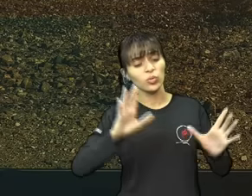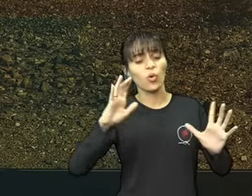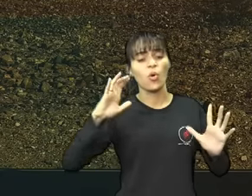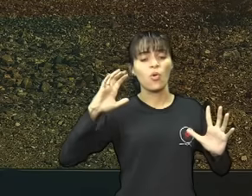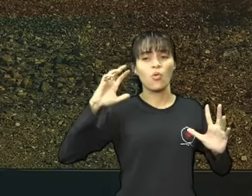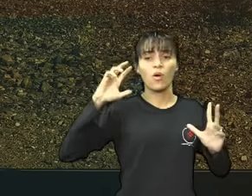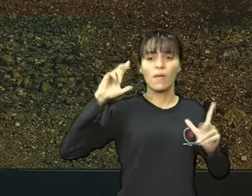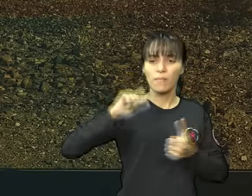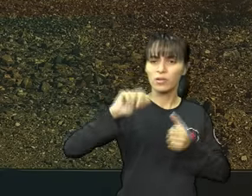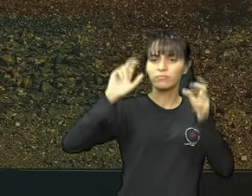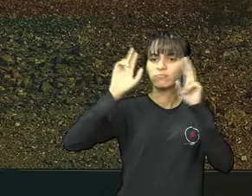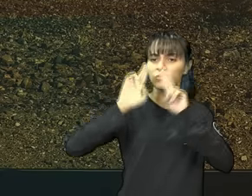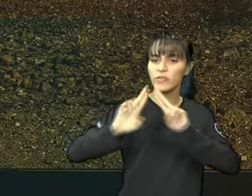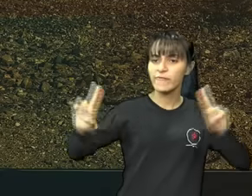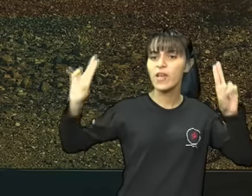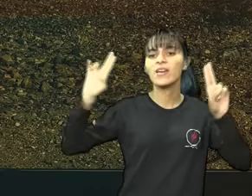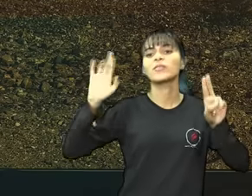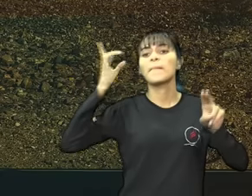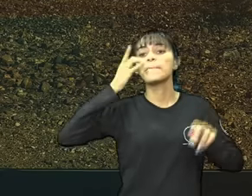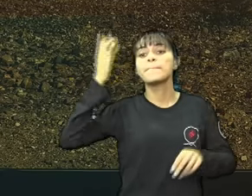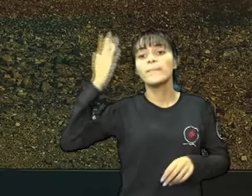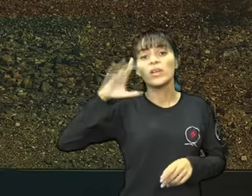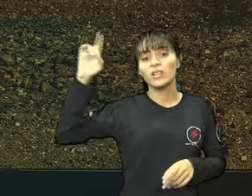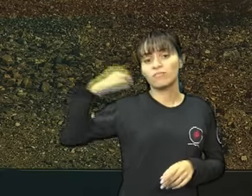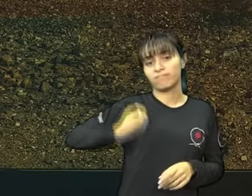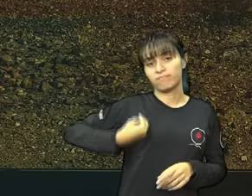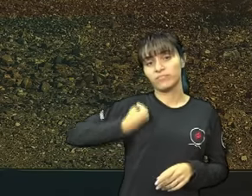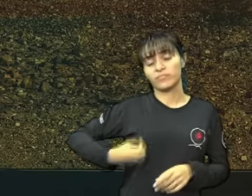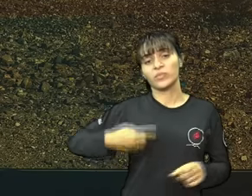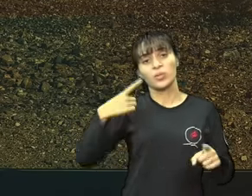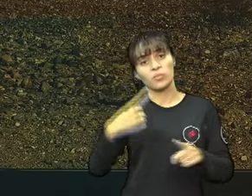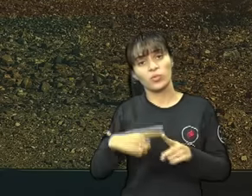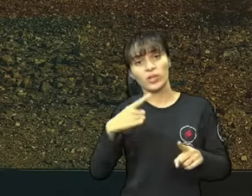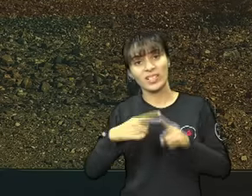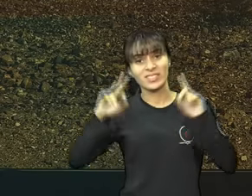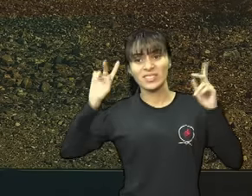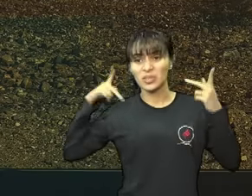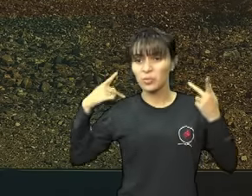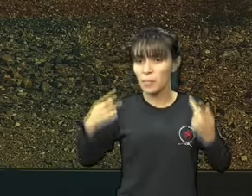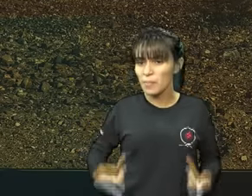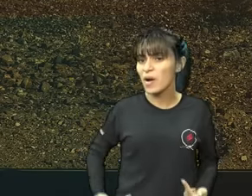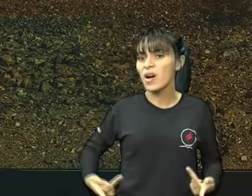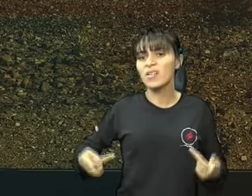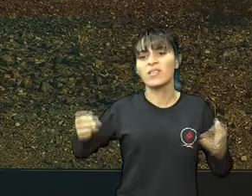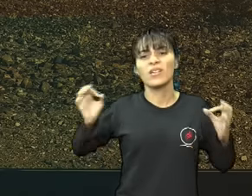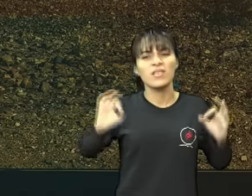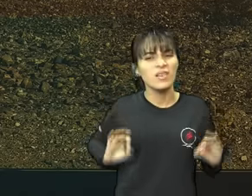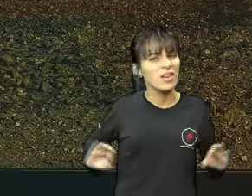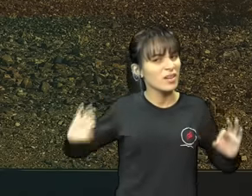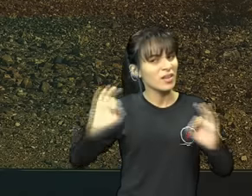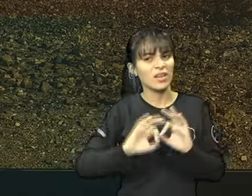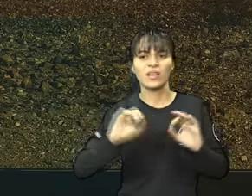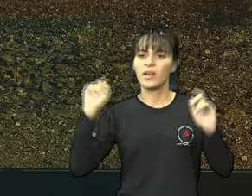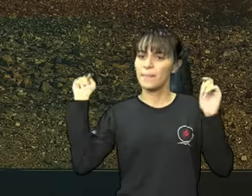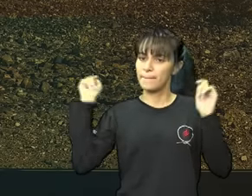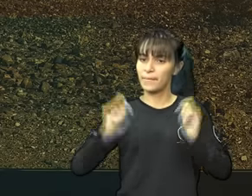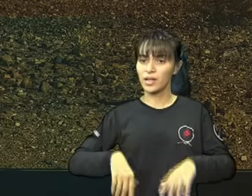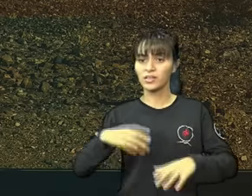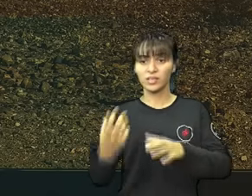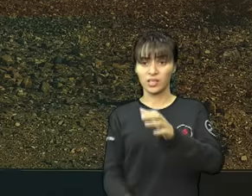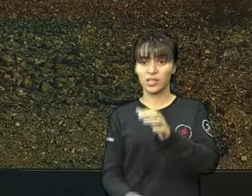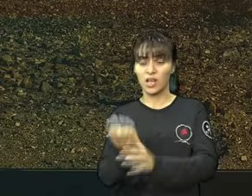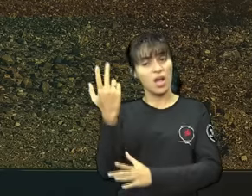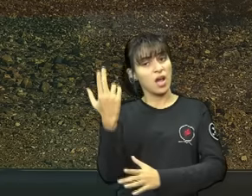universo como uma prova da sua existência porque nenhum ser humano nem ninguém é capaz de